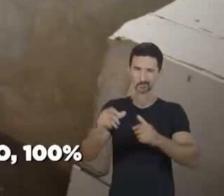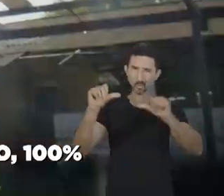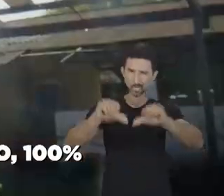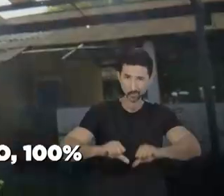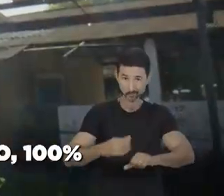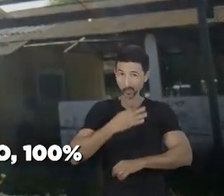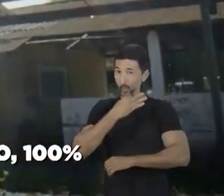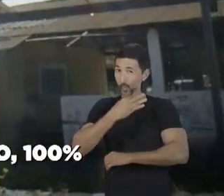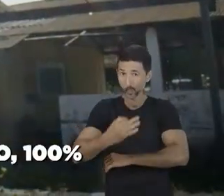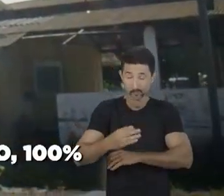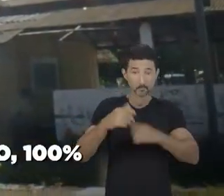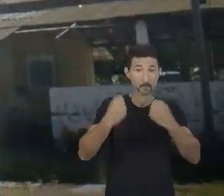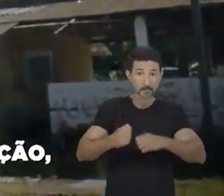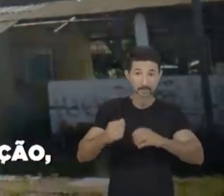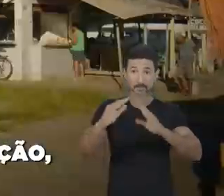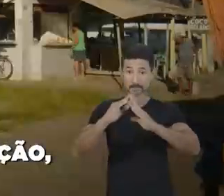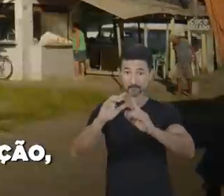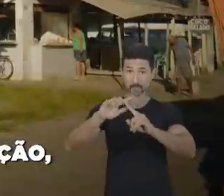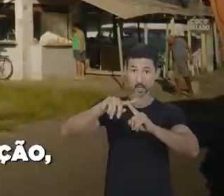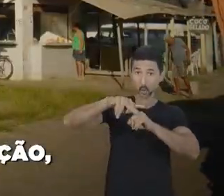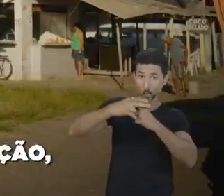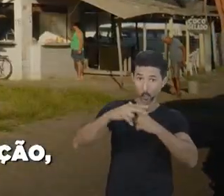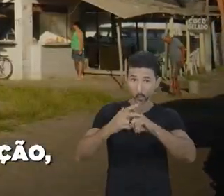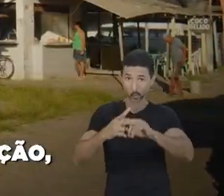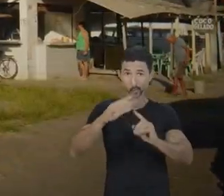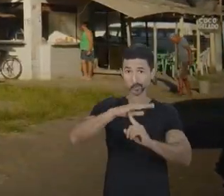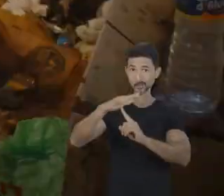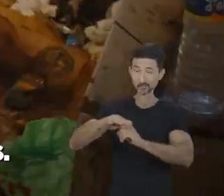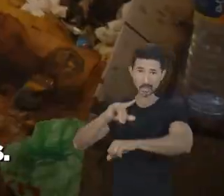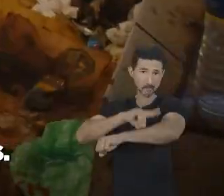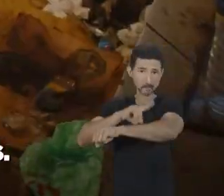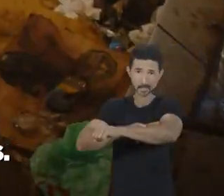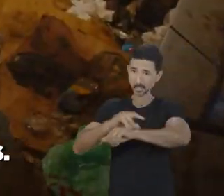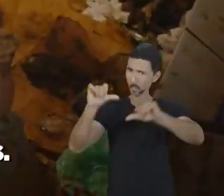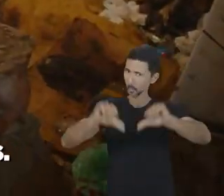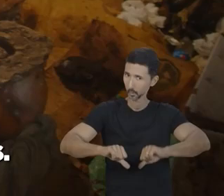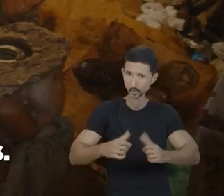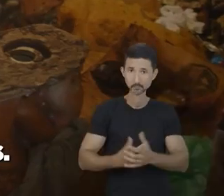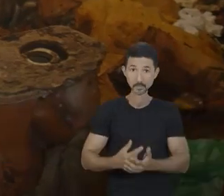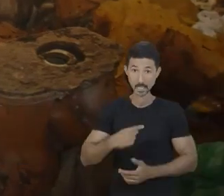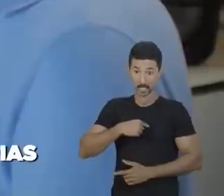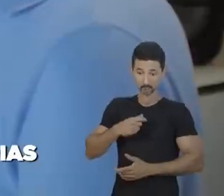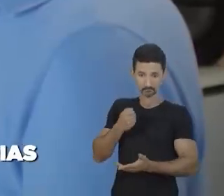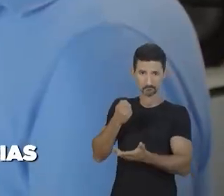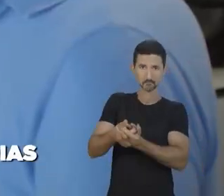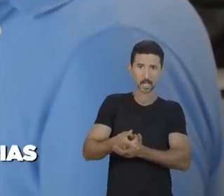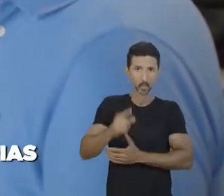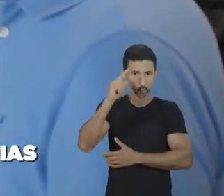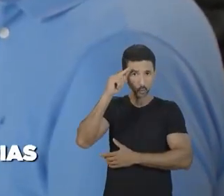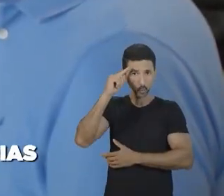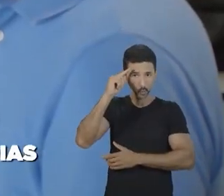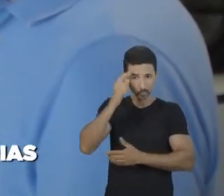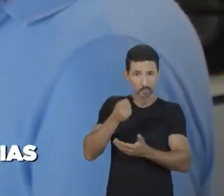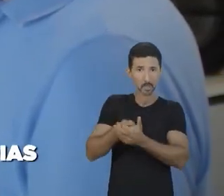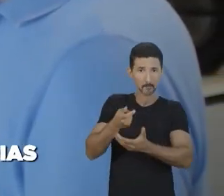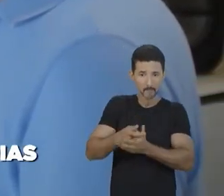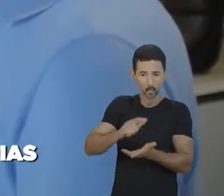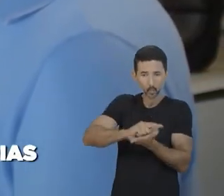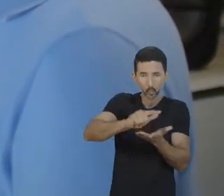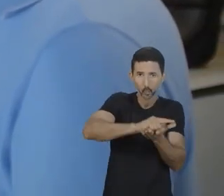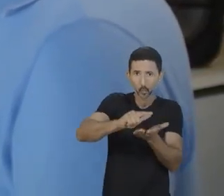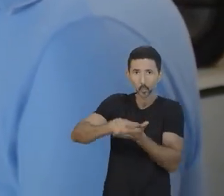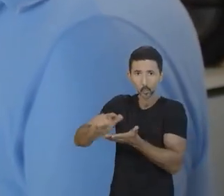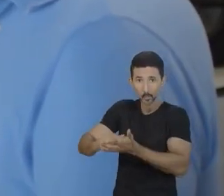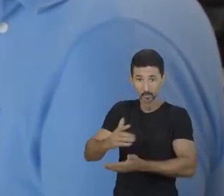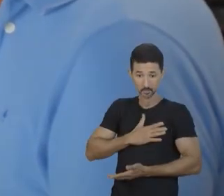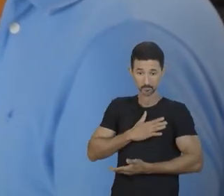visto aqui que está degradado 100%, estão precisando de uma revitalização. Os banheiros não prestam mais. Eu que tiro do meu bolso todos os